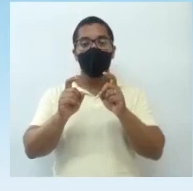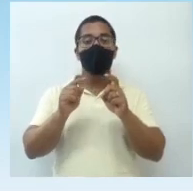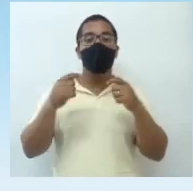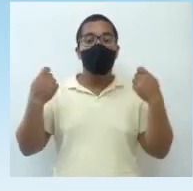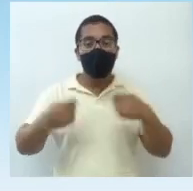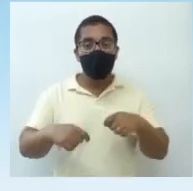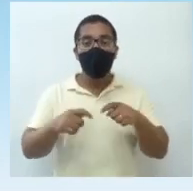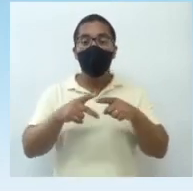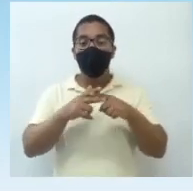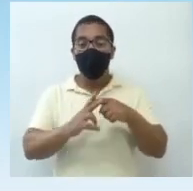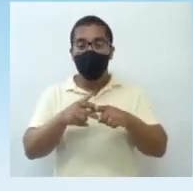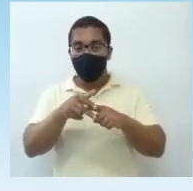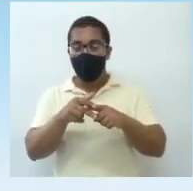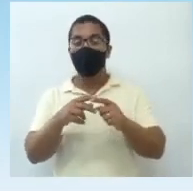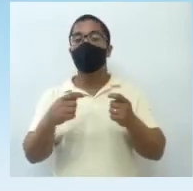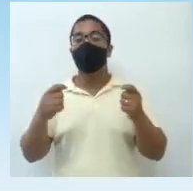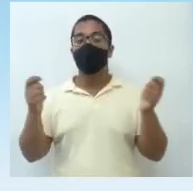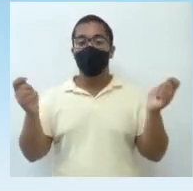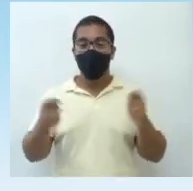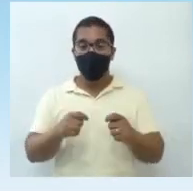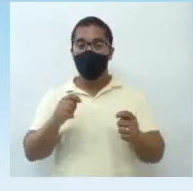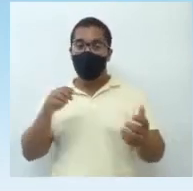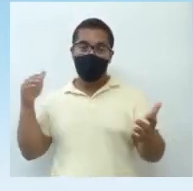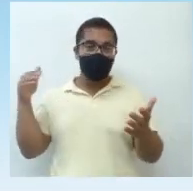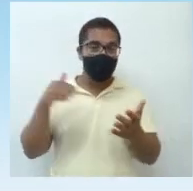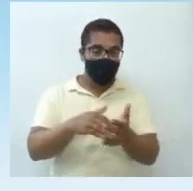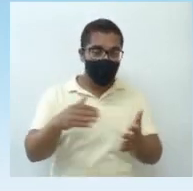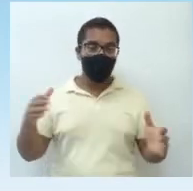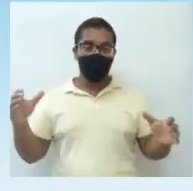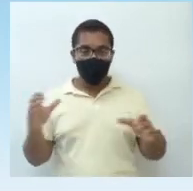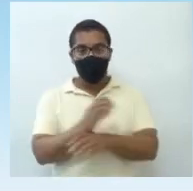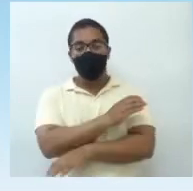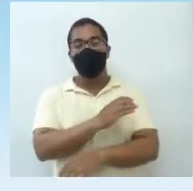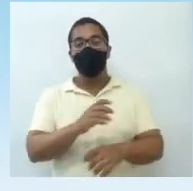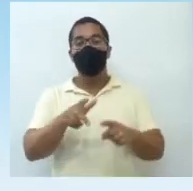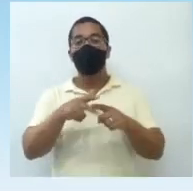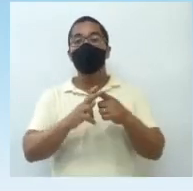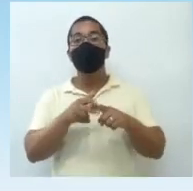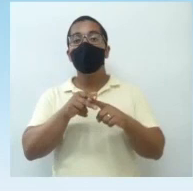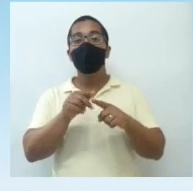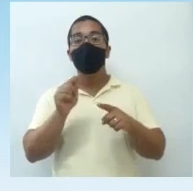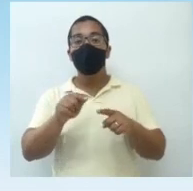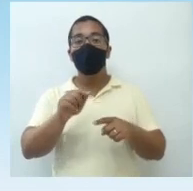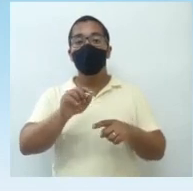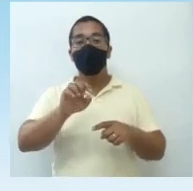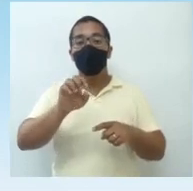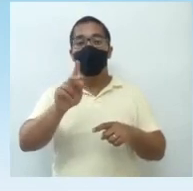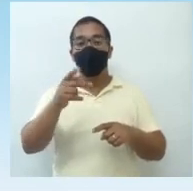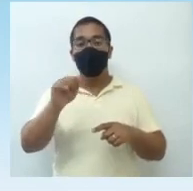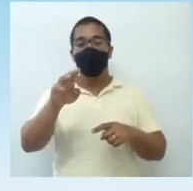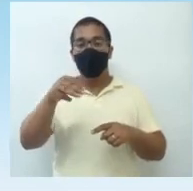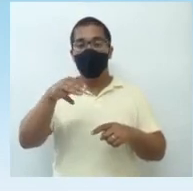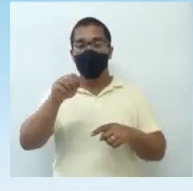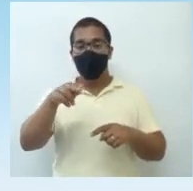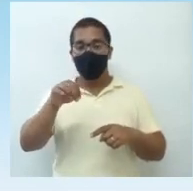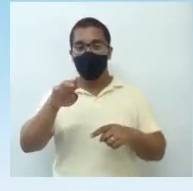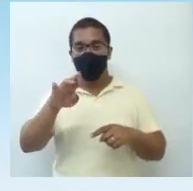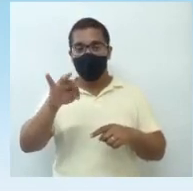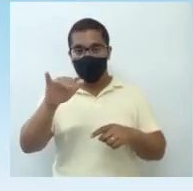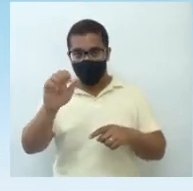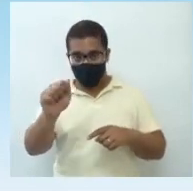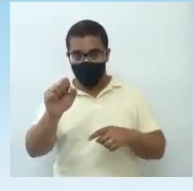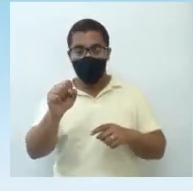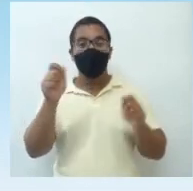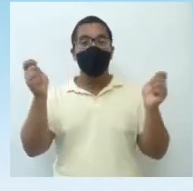que você encontra em ferramentas para chegarmos lá e nessas ferramentas ele chama de ferramentas hermenêuticas Ou seja a busca para